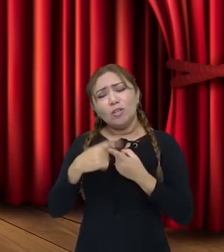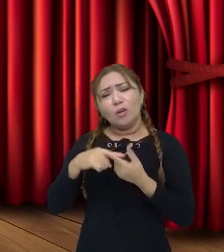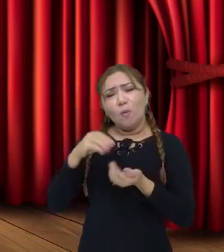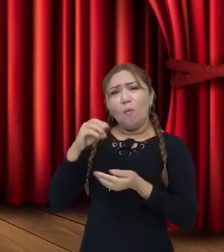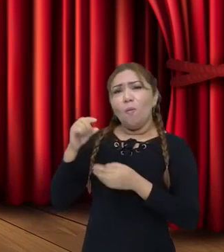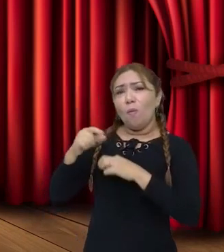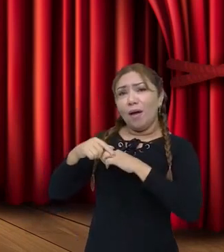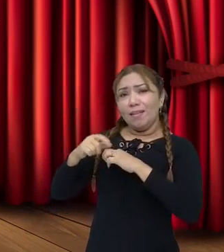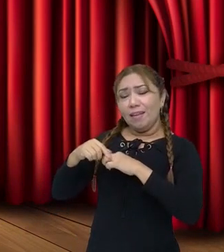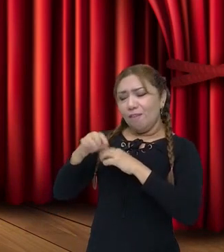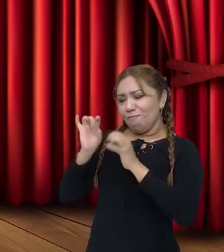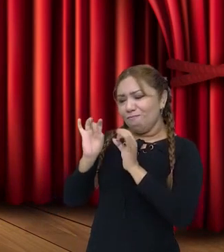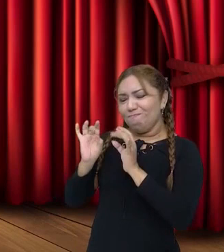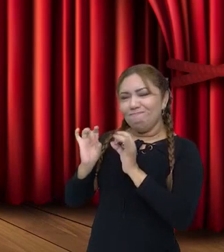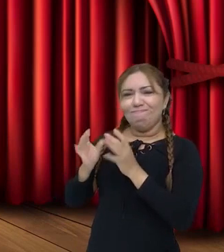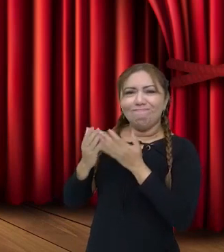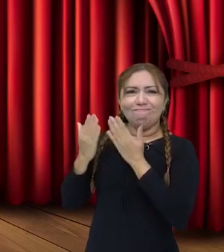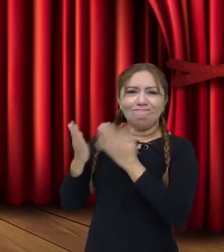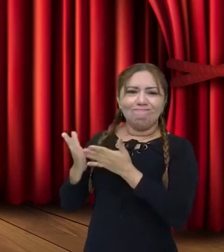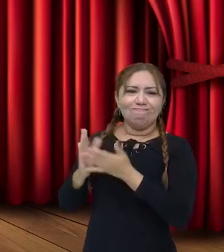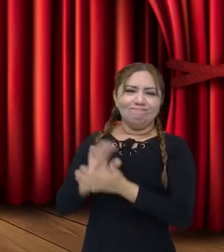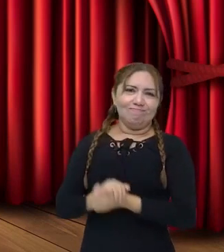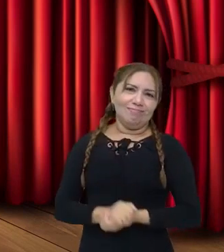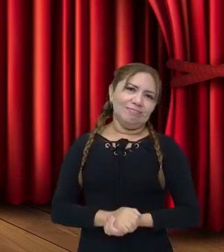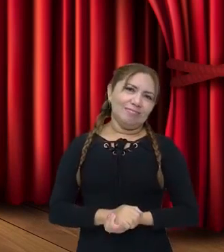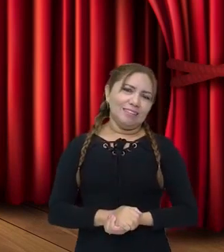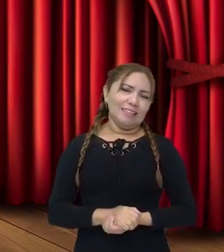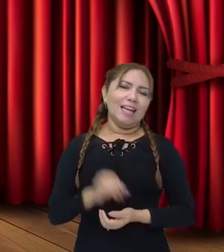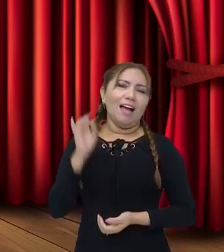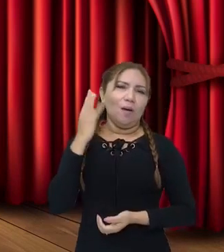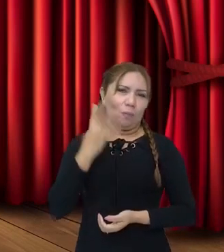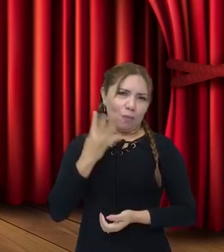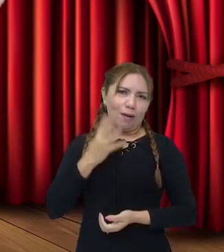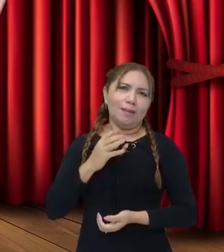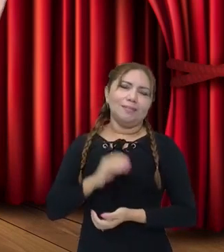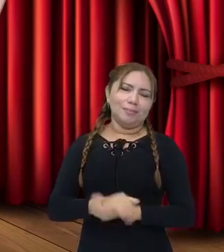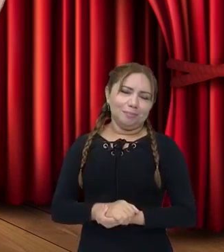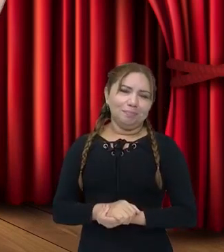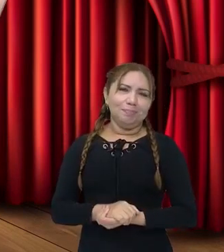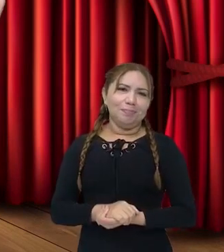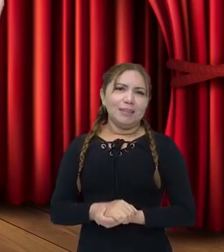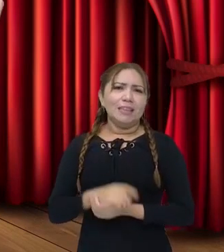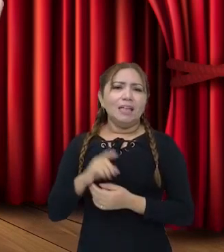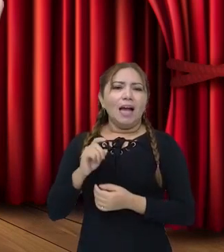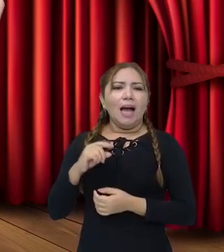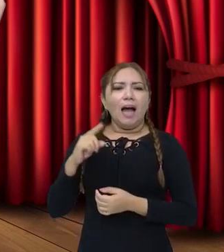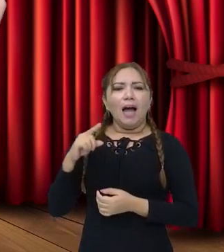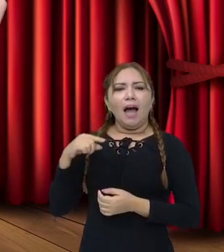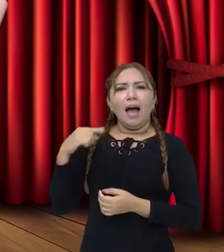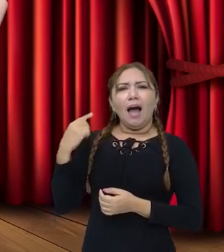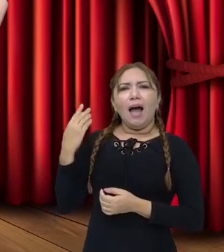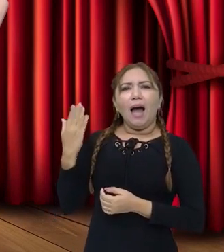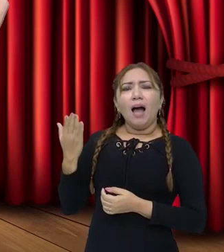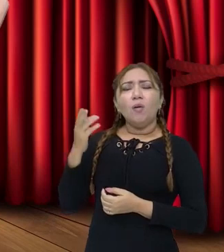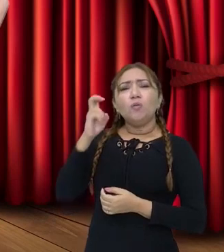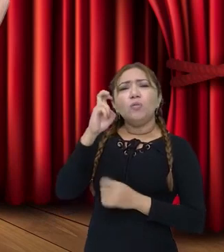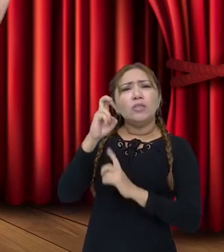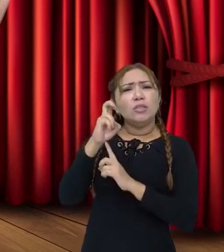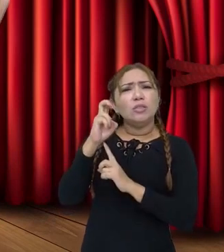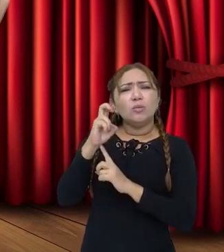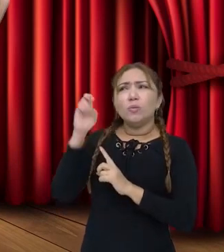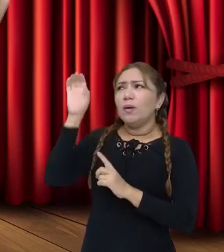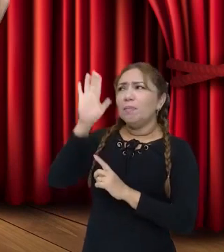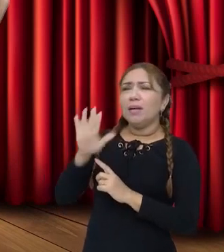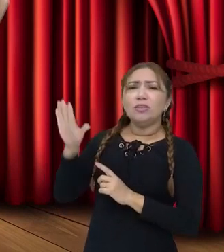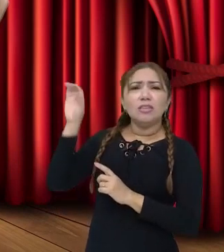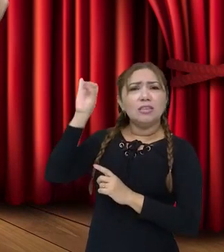vendido. A imagem 4 é a nossa próxima imagem. O que está acontecendo na imagem 5?